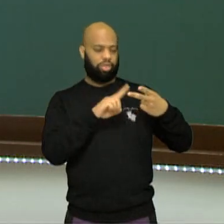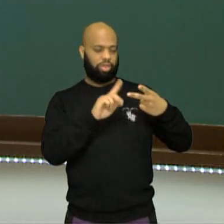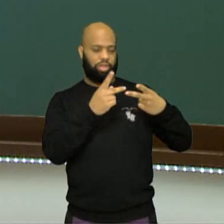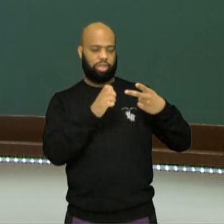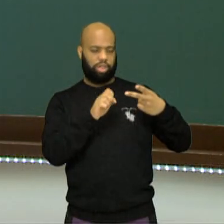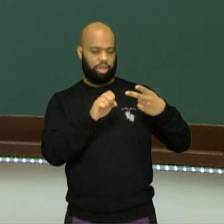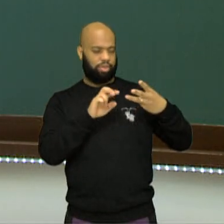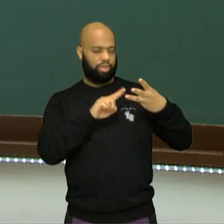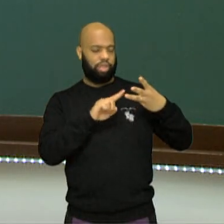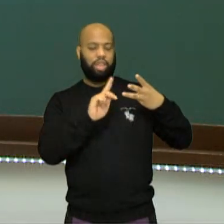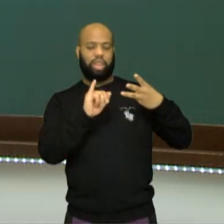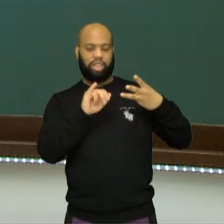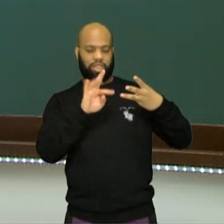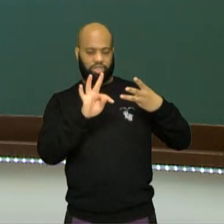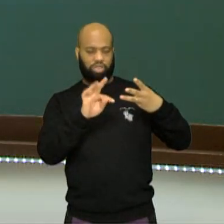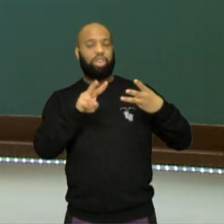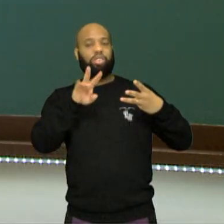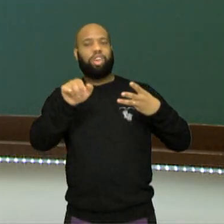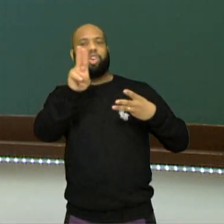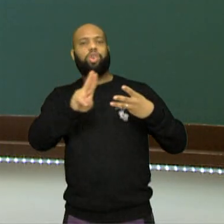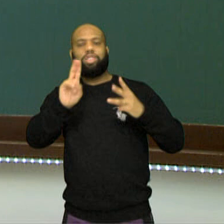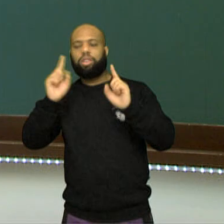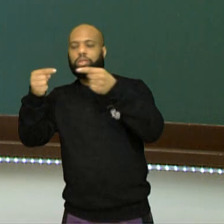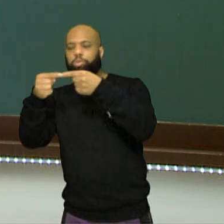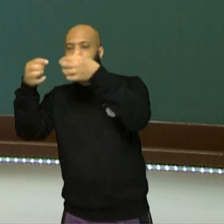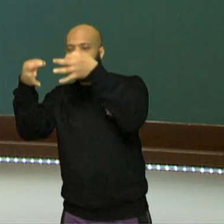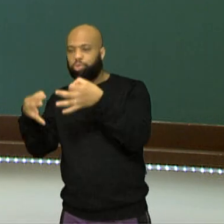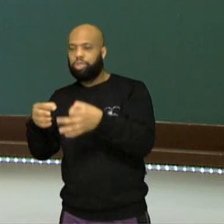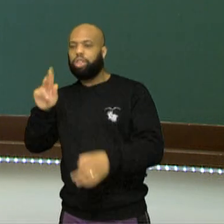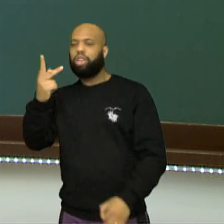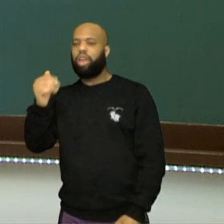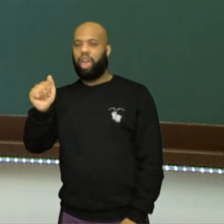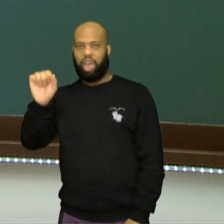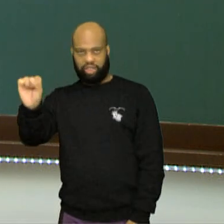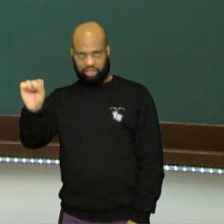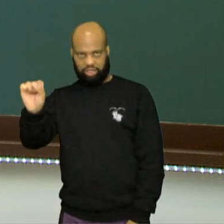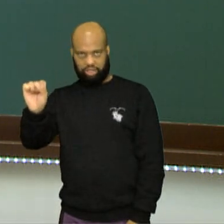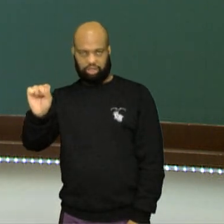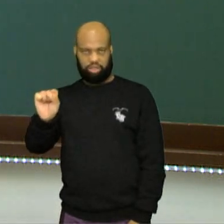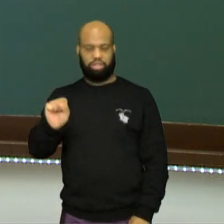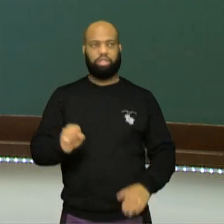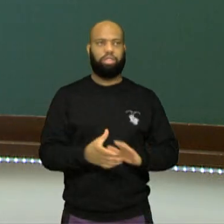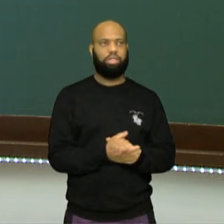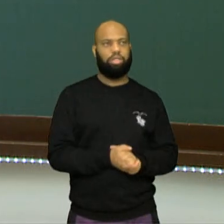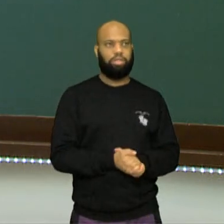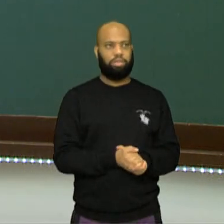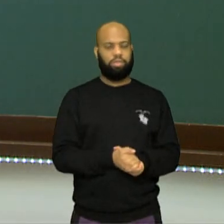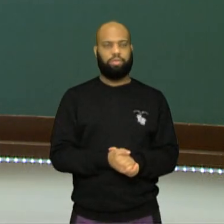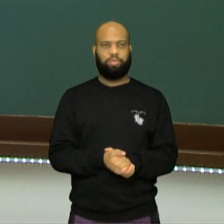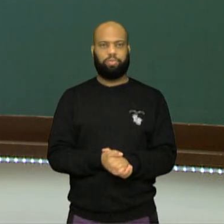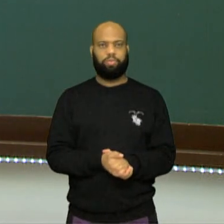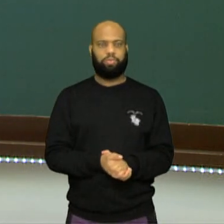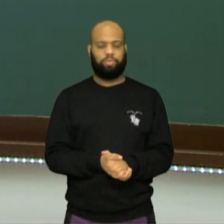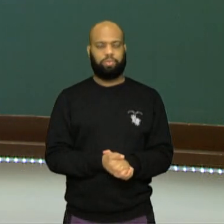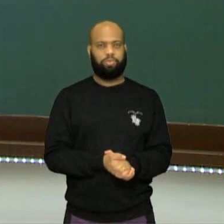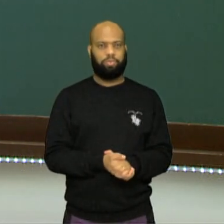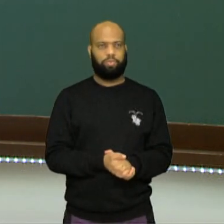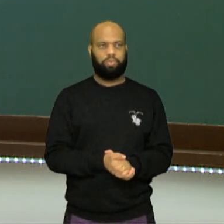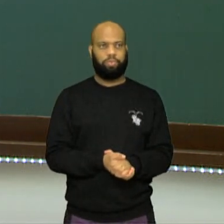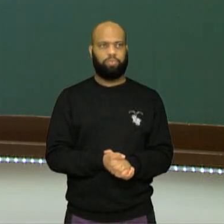alguém, mas desde que seja uma pessoa só no singular, você utiliza o auxiliar has ao invés do have,